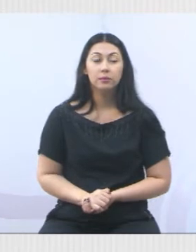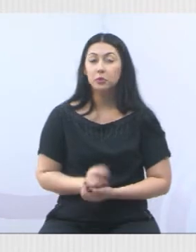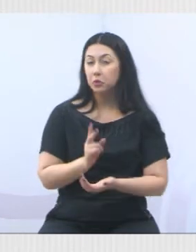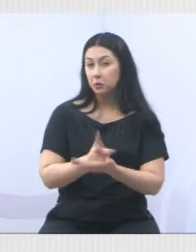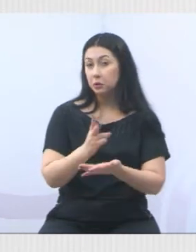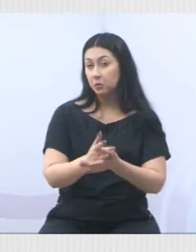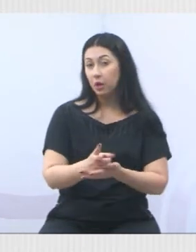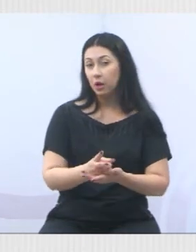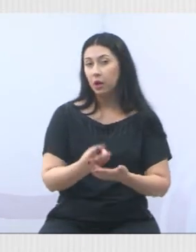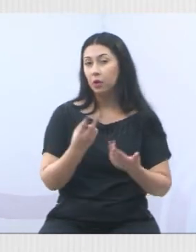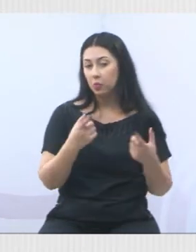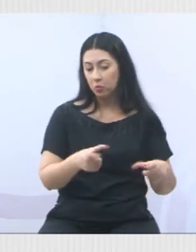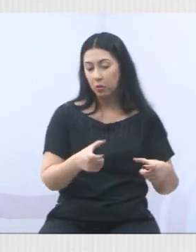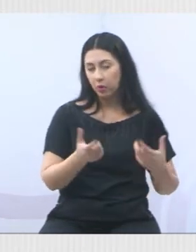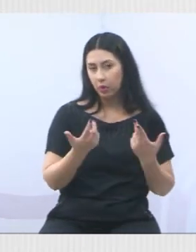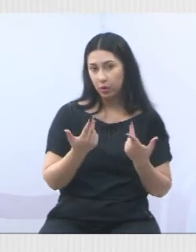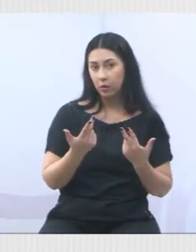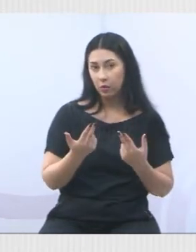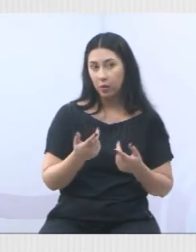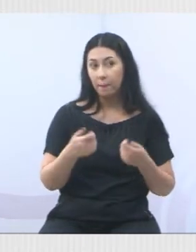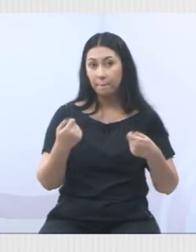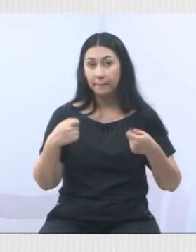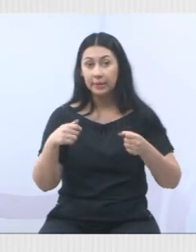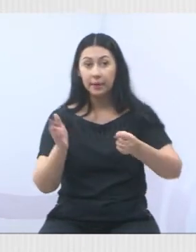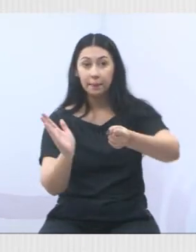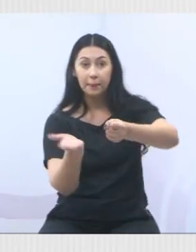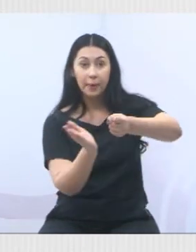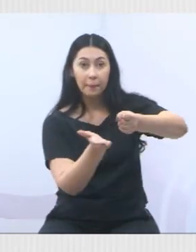Continuando no Jardim Nova Esperança, capina.